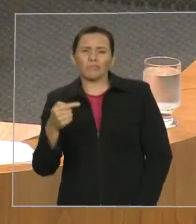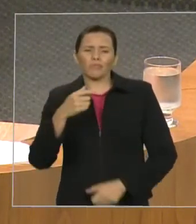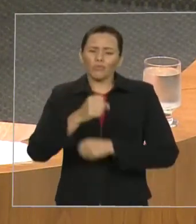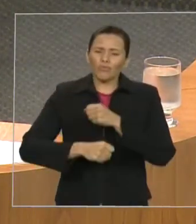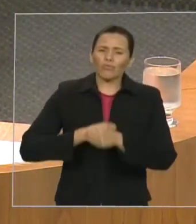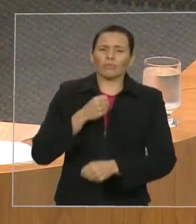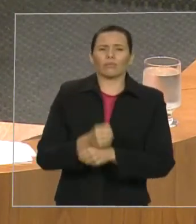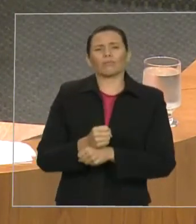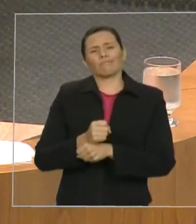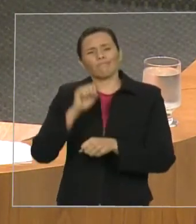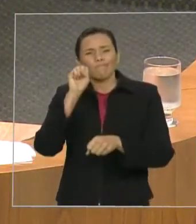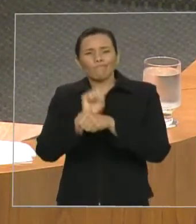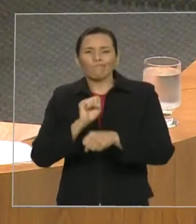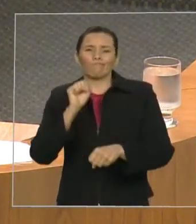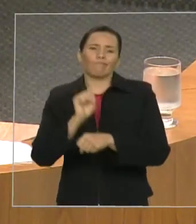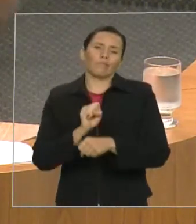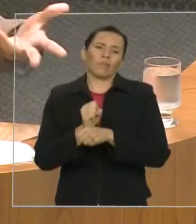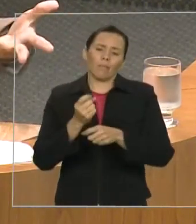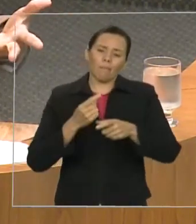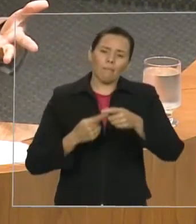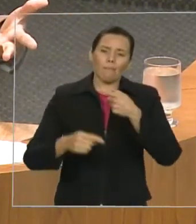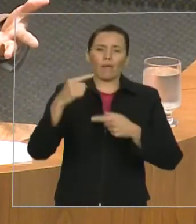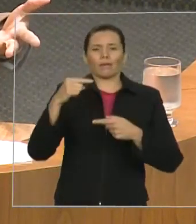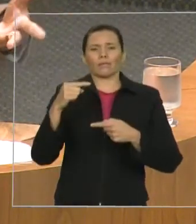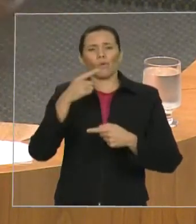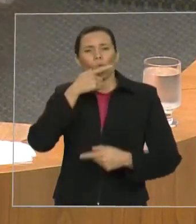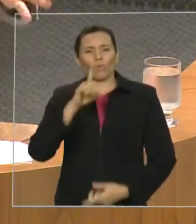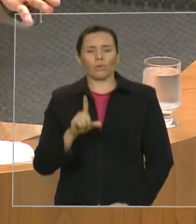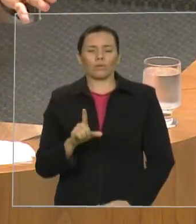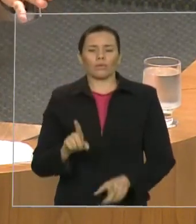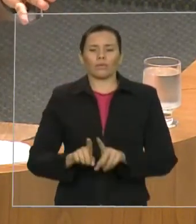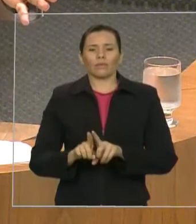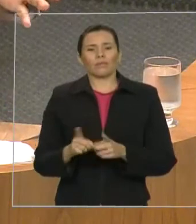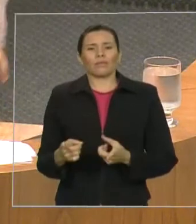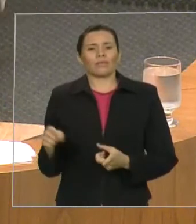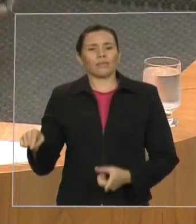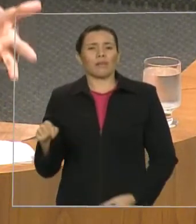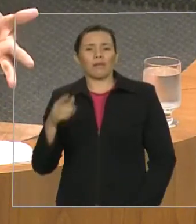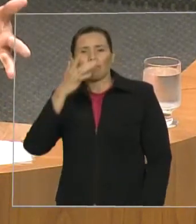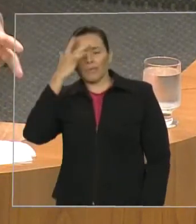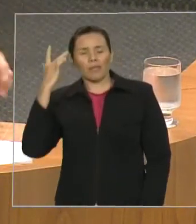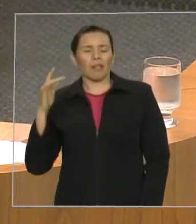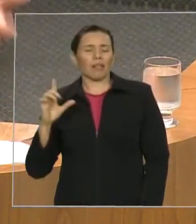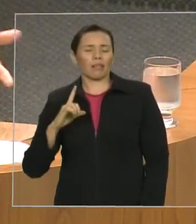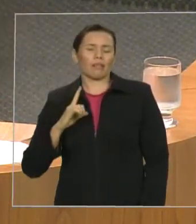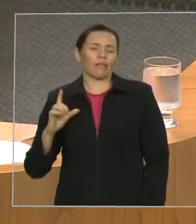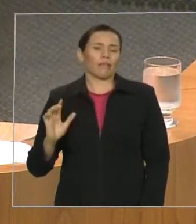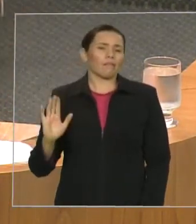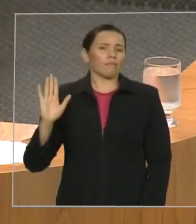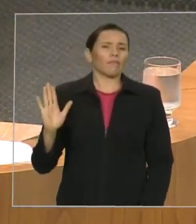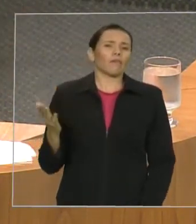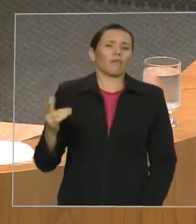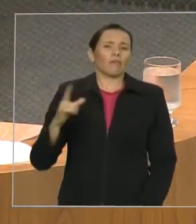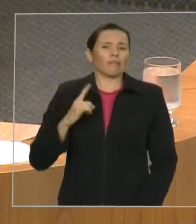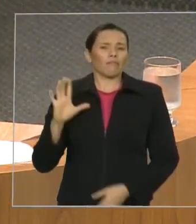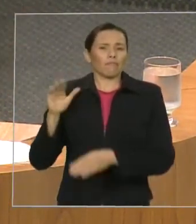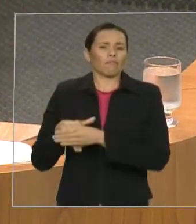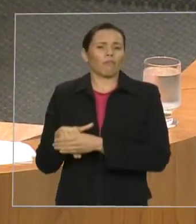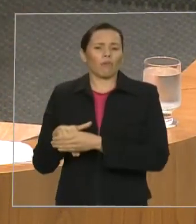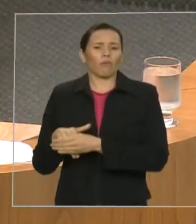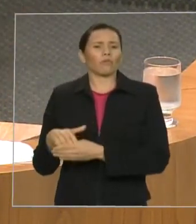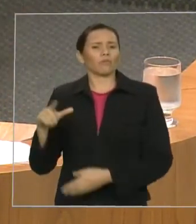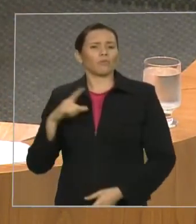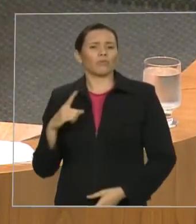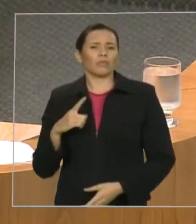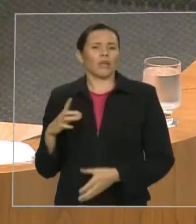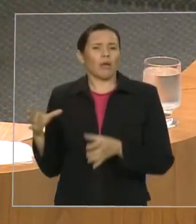devida promoção. E aí, chega um capelão, que é por voto, porque tem reduto, tem rebanho. Eu não